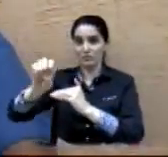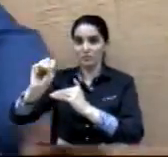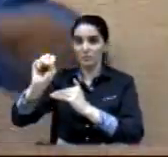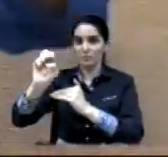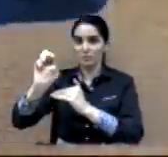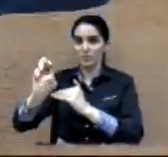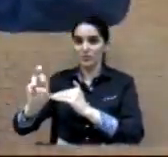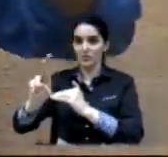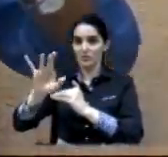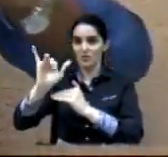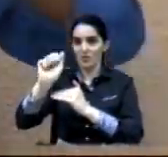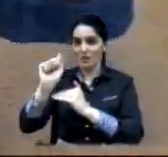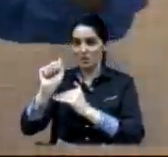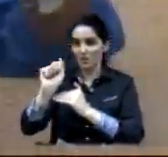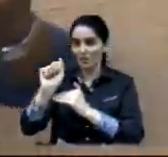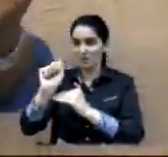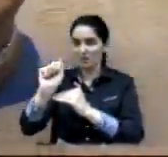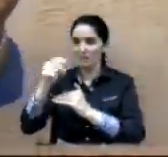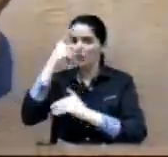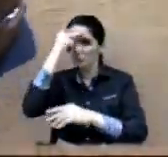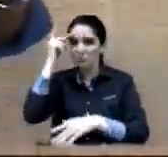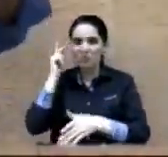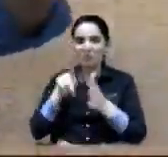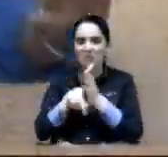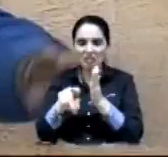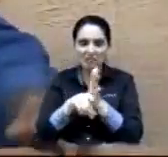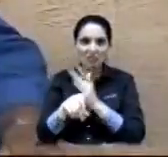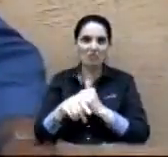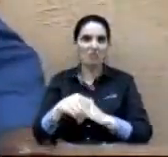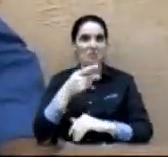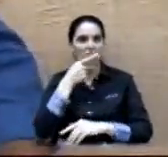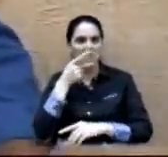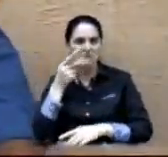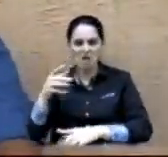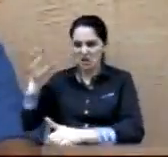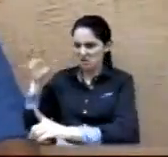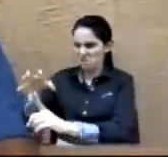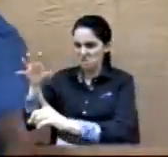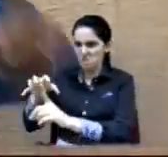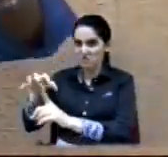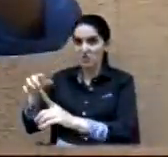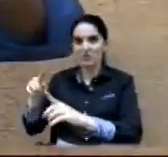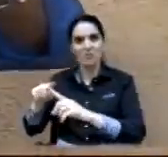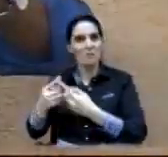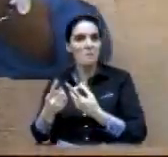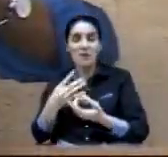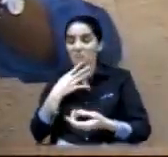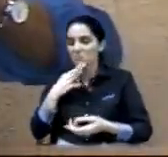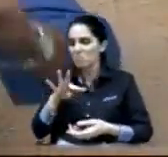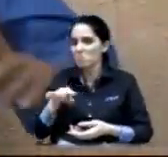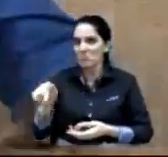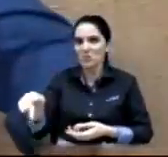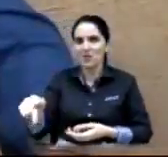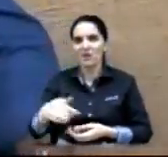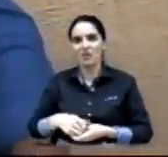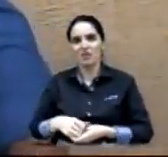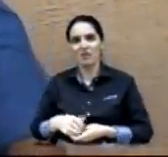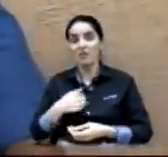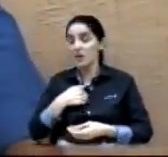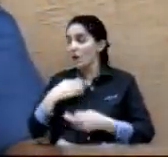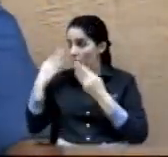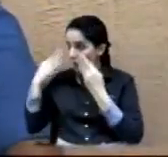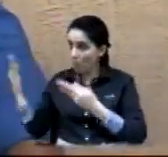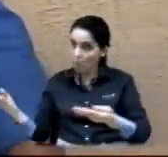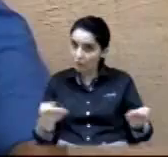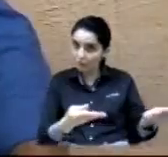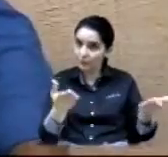vezes as pessoas questionam, falam, né? Até perseguem sem conhecer. Então fica aí também um convite para vocês conhecer